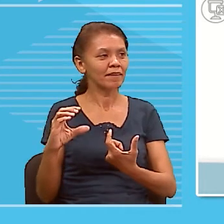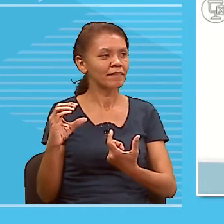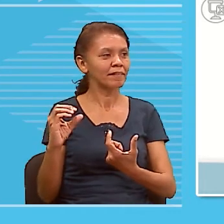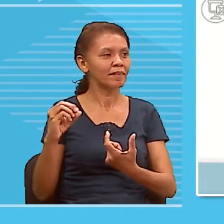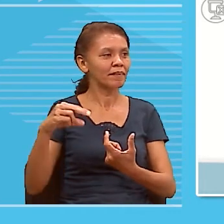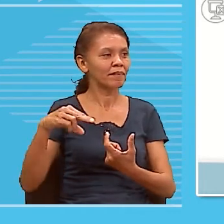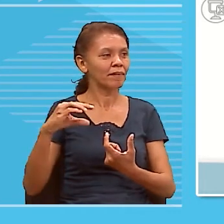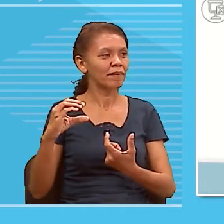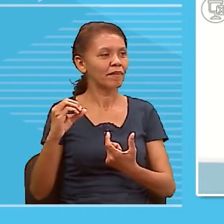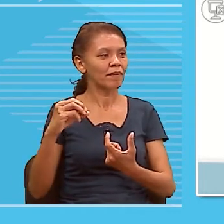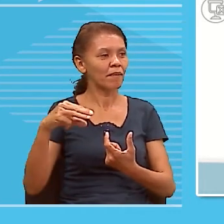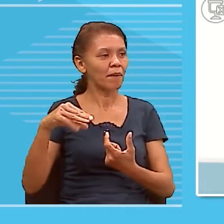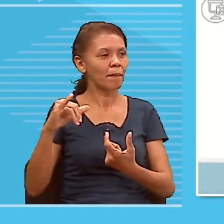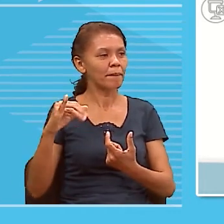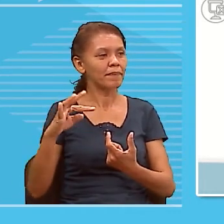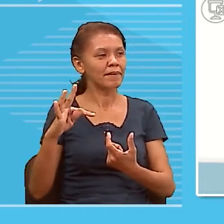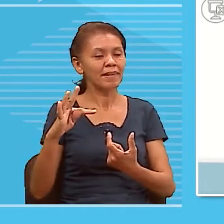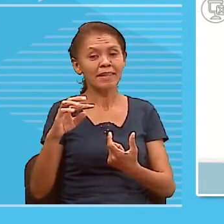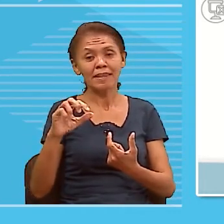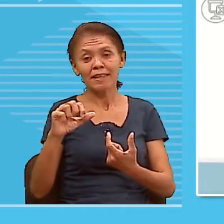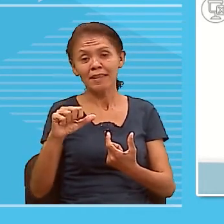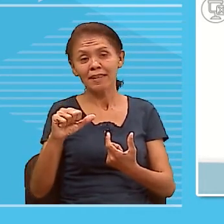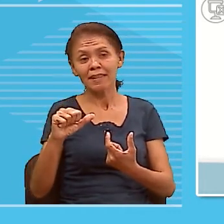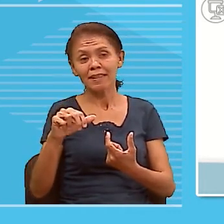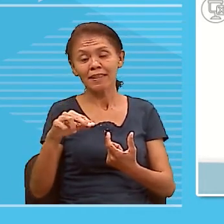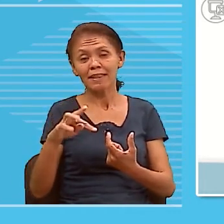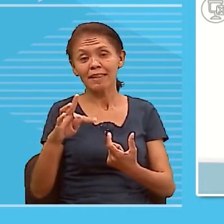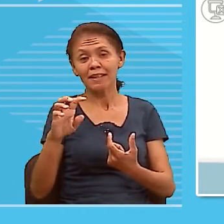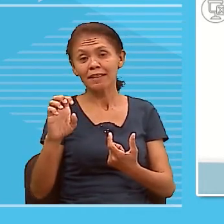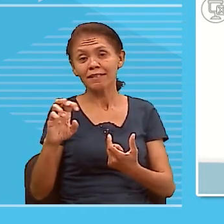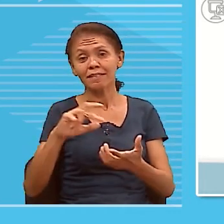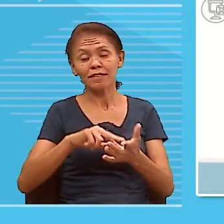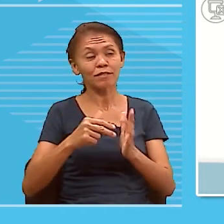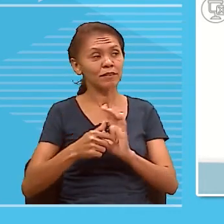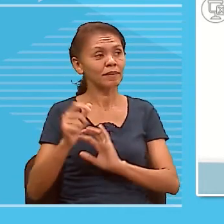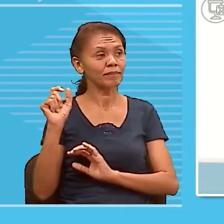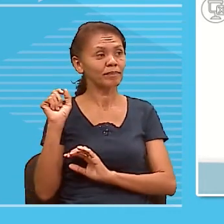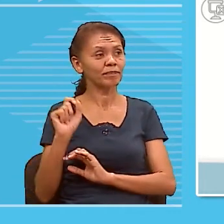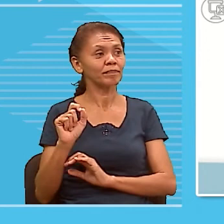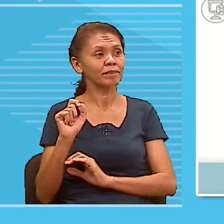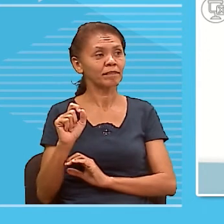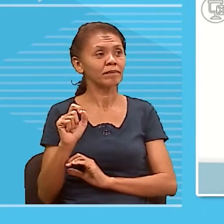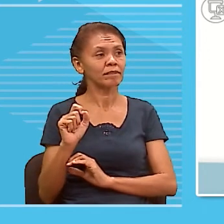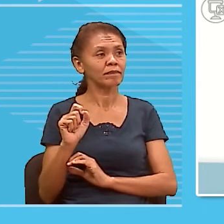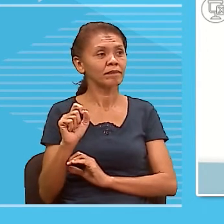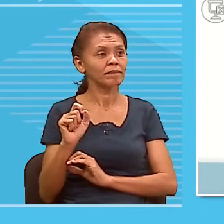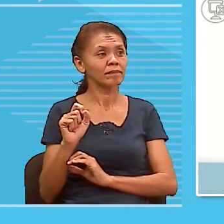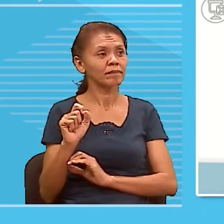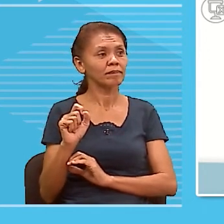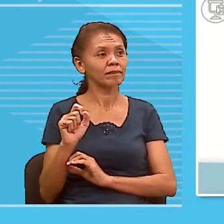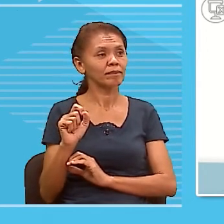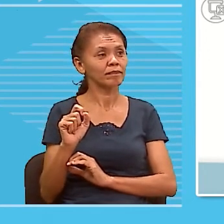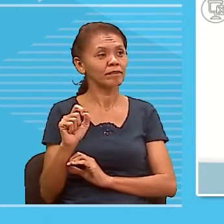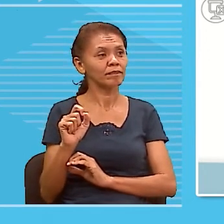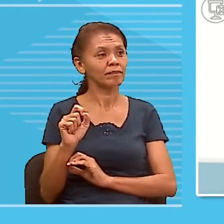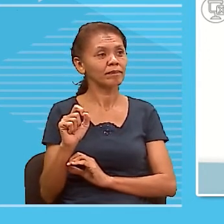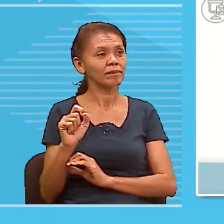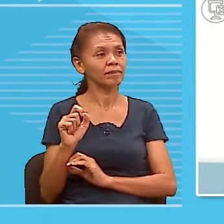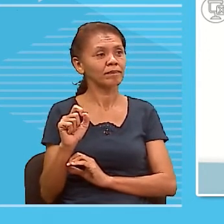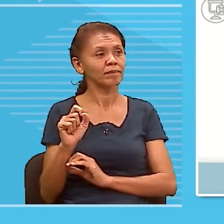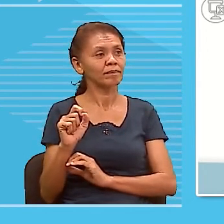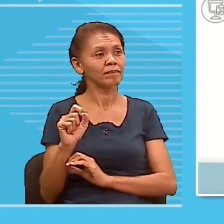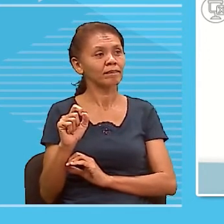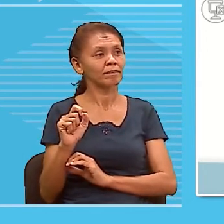Diga lá para mim concomitante é aquilo que é no mesmo